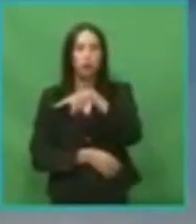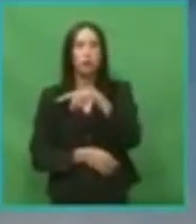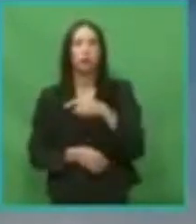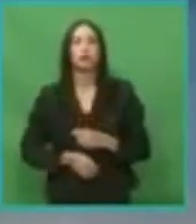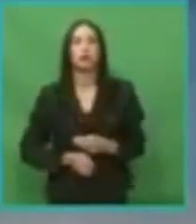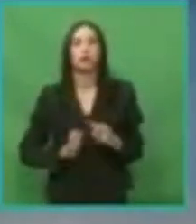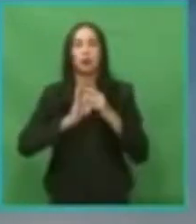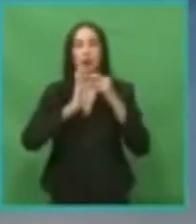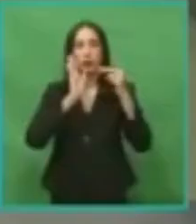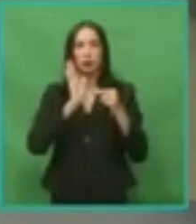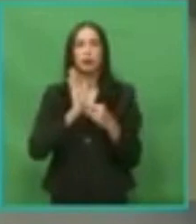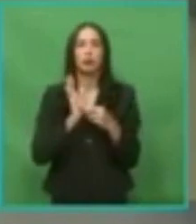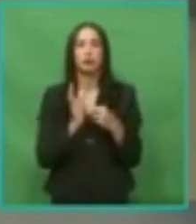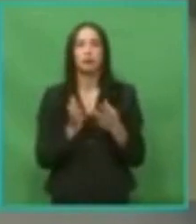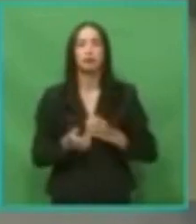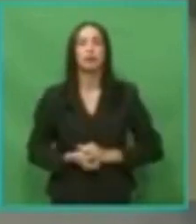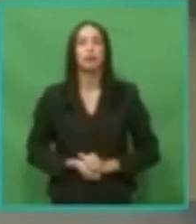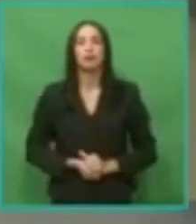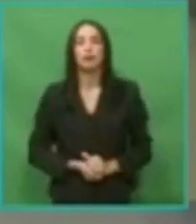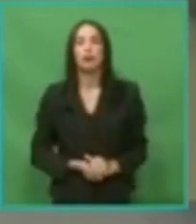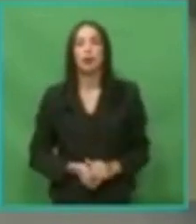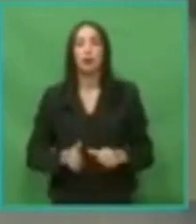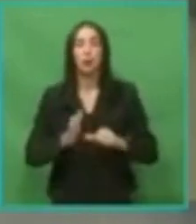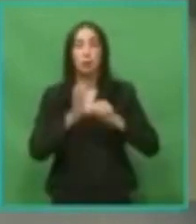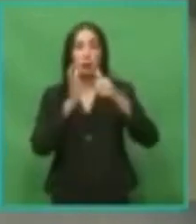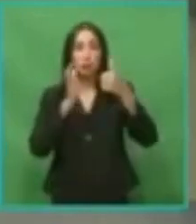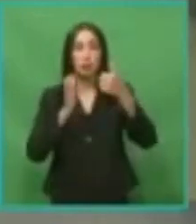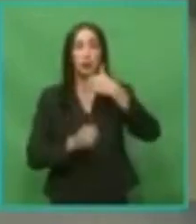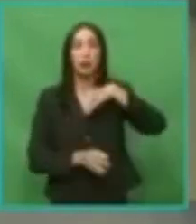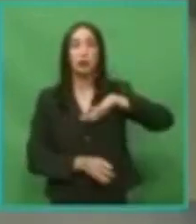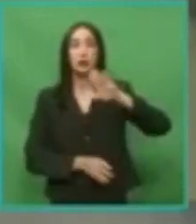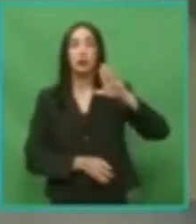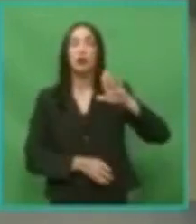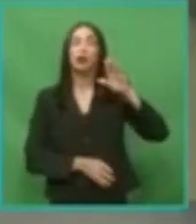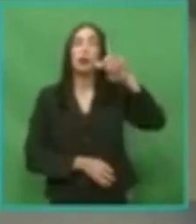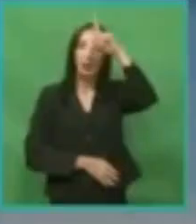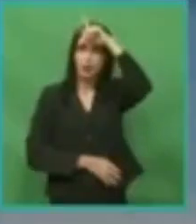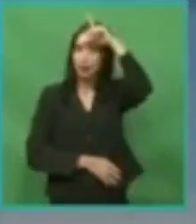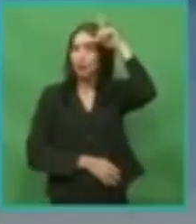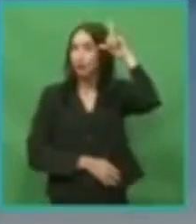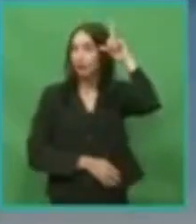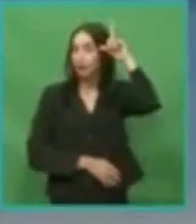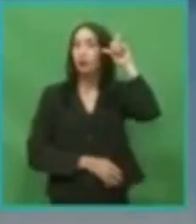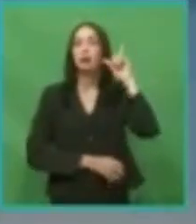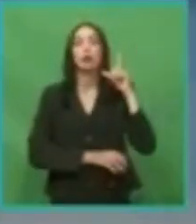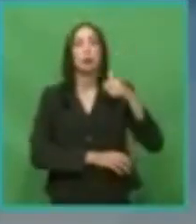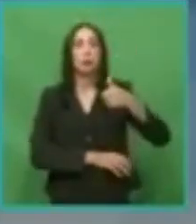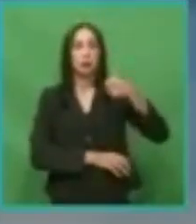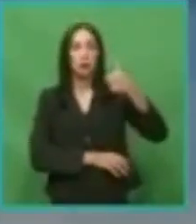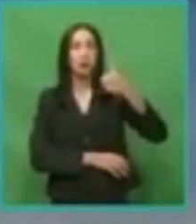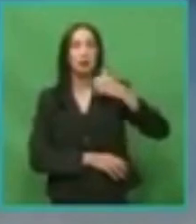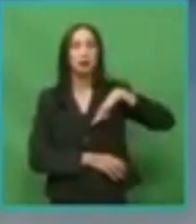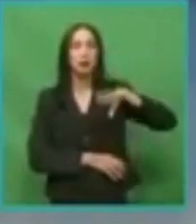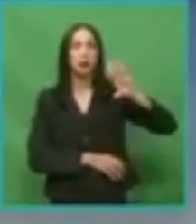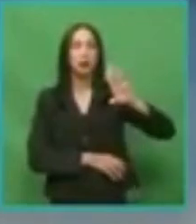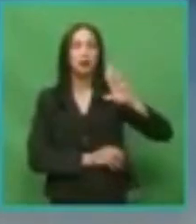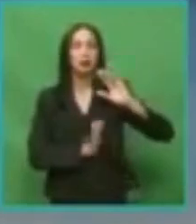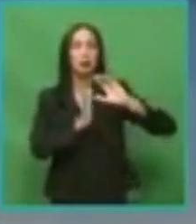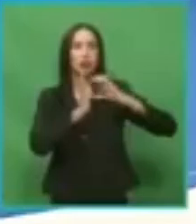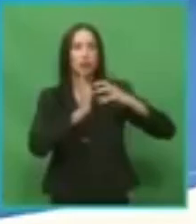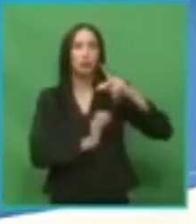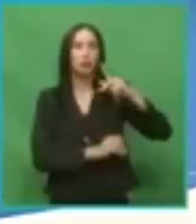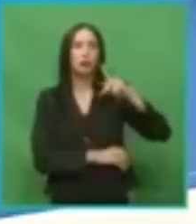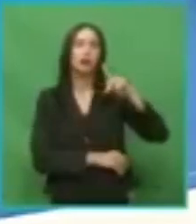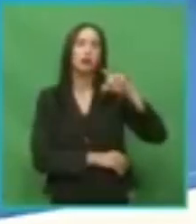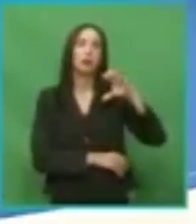acordo com o regulamento previamente discutido. Primeira candidata a fazer pergunta é Lourdes Melo, candidata do PCO. A senhora pode